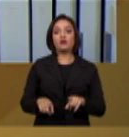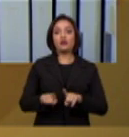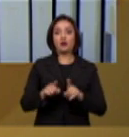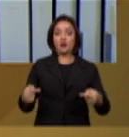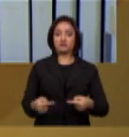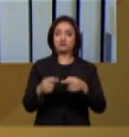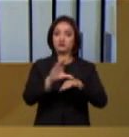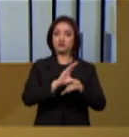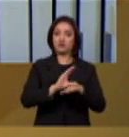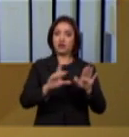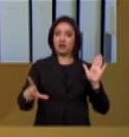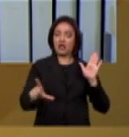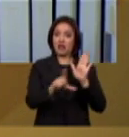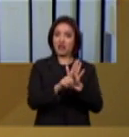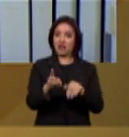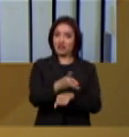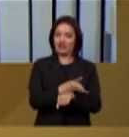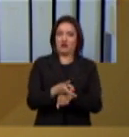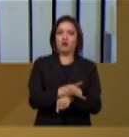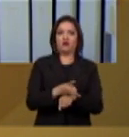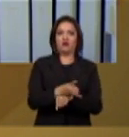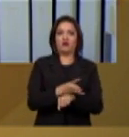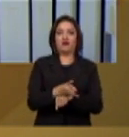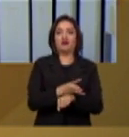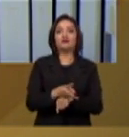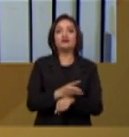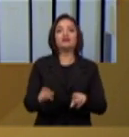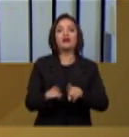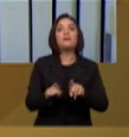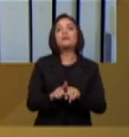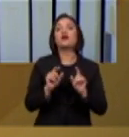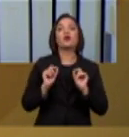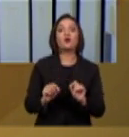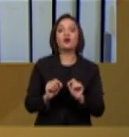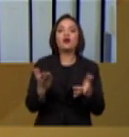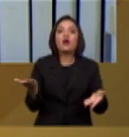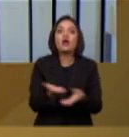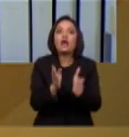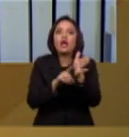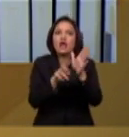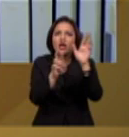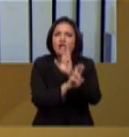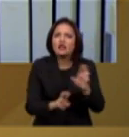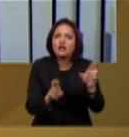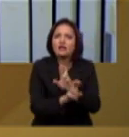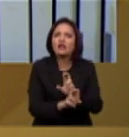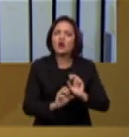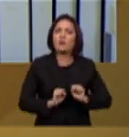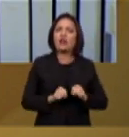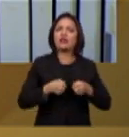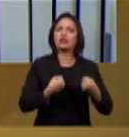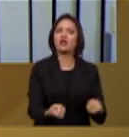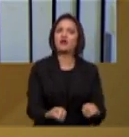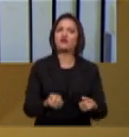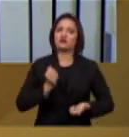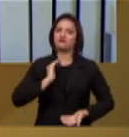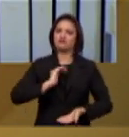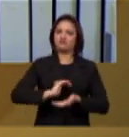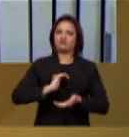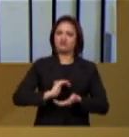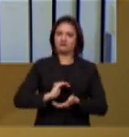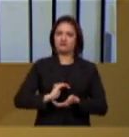constitucionalidade da lei da terceirização, validade do inquérito a respeito da defesa da instituição,